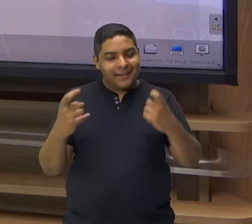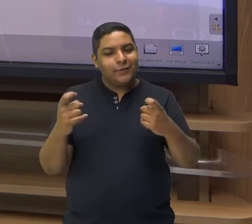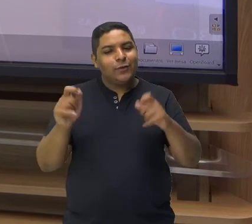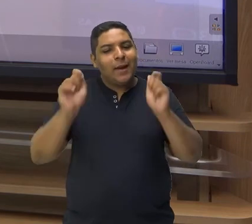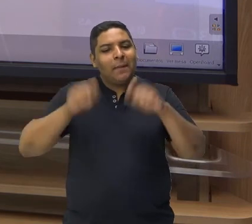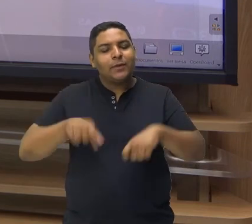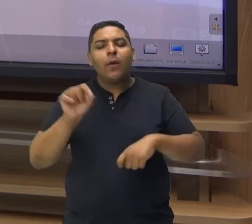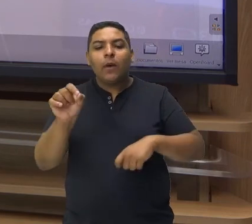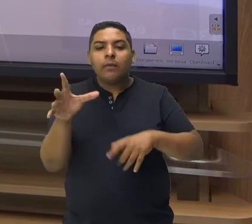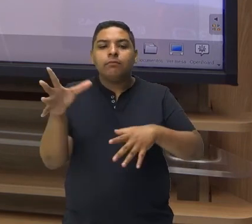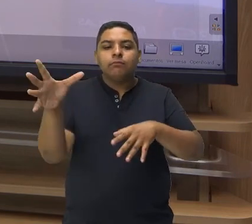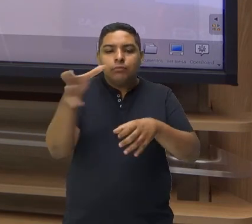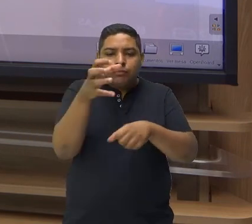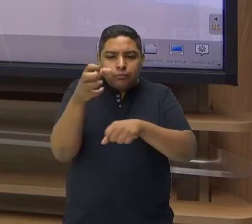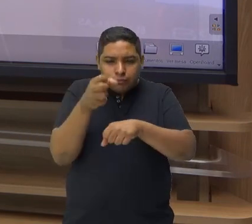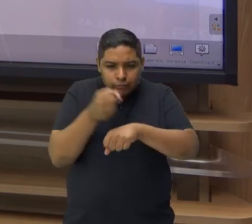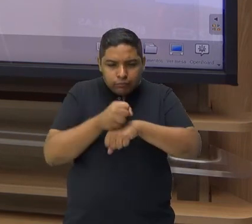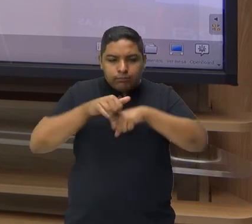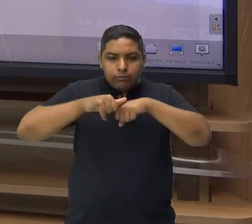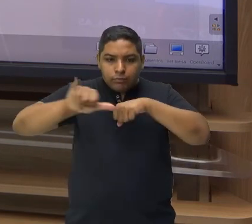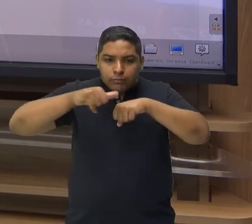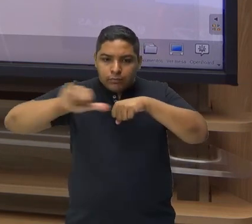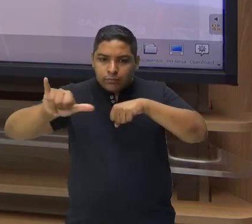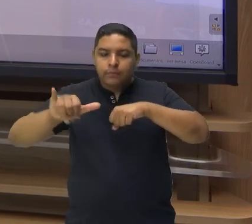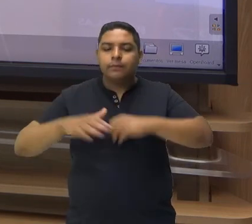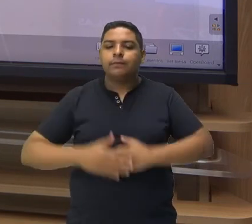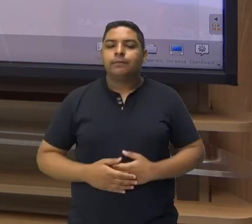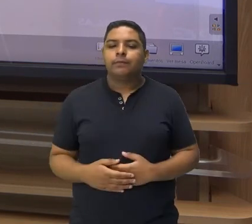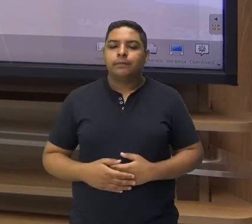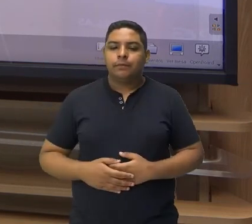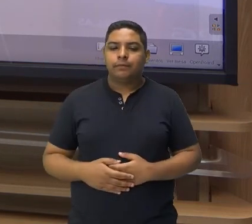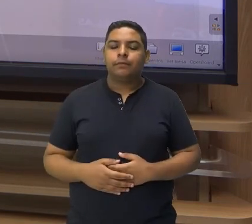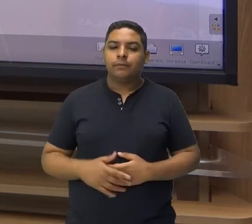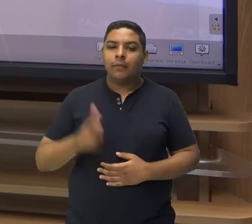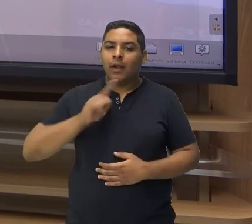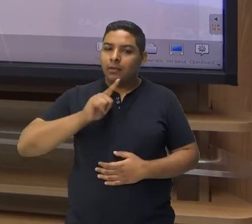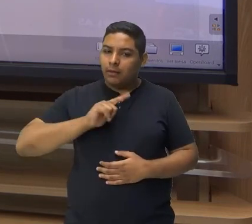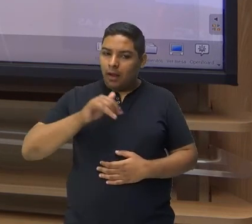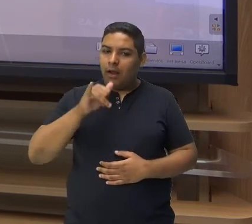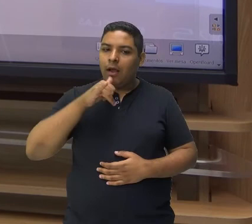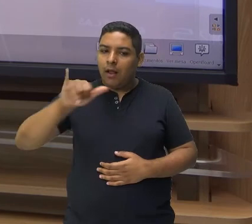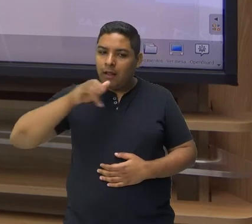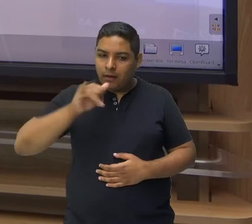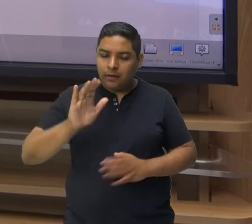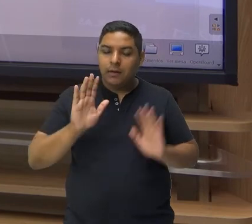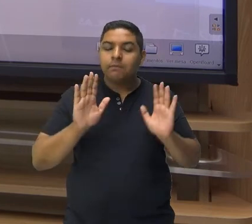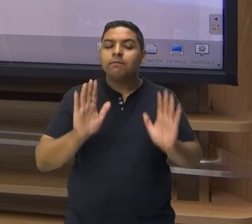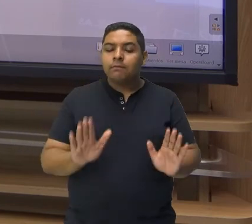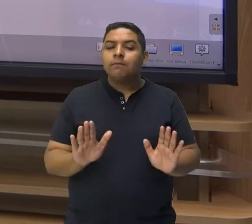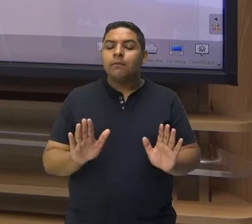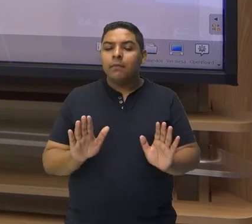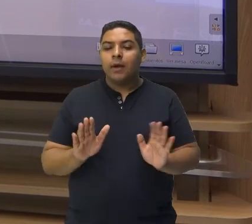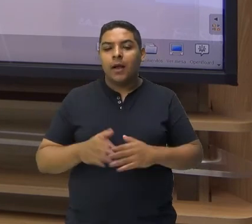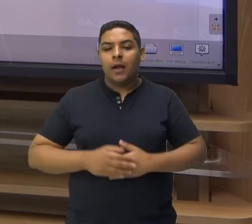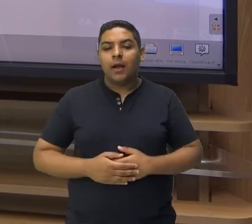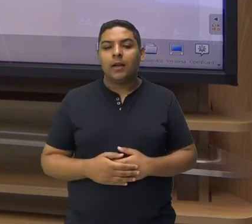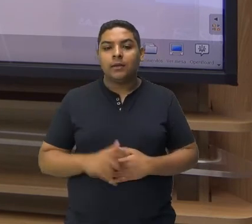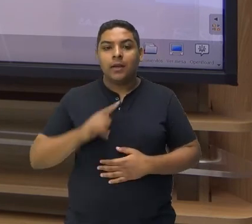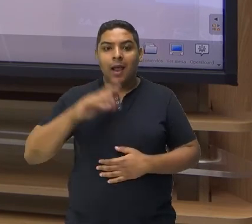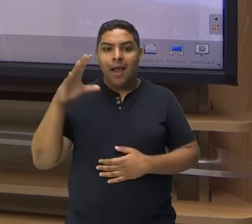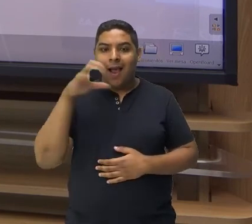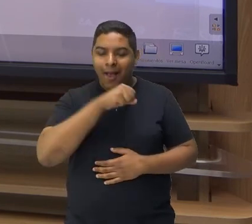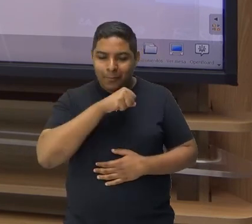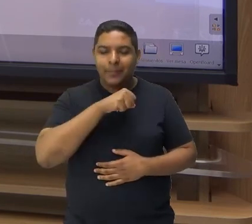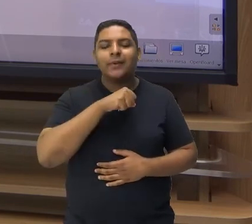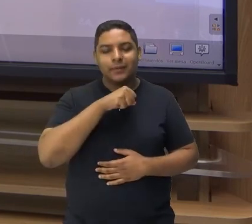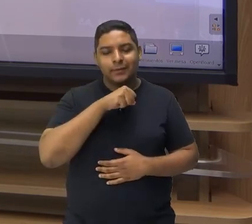eles acumulam carga elétrica, não é? Então, acumulam carga elétrica ali, e eles acumulam carga elétrica de forma muito rápida,